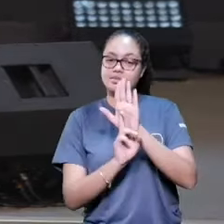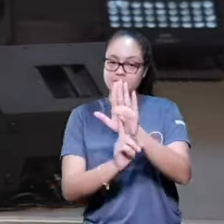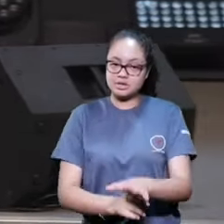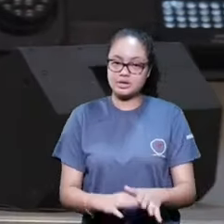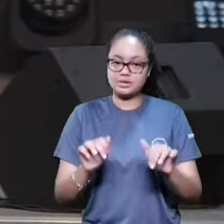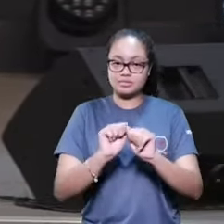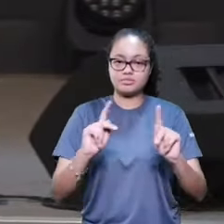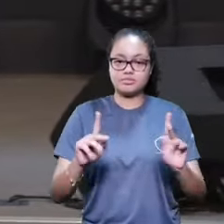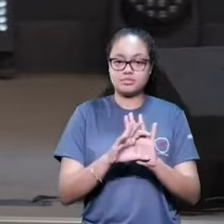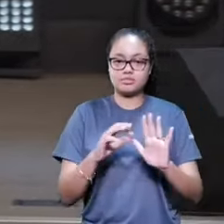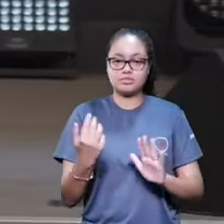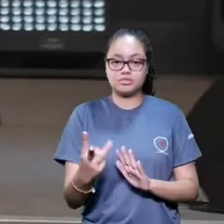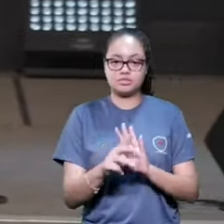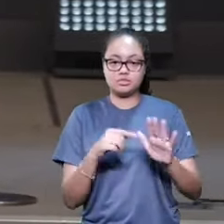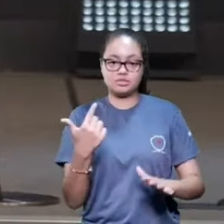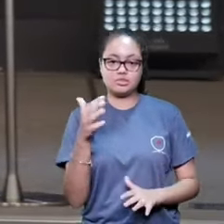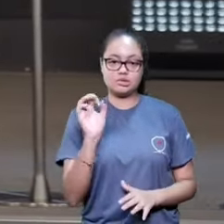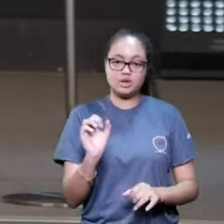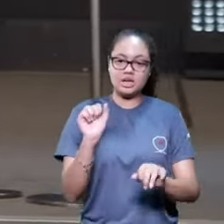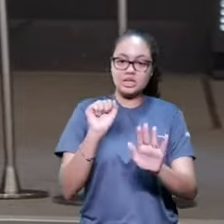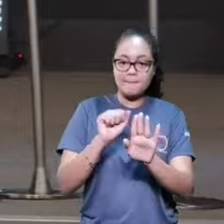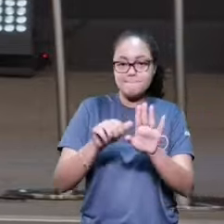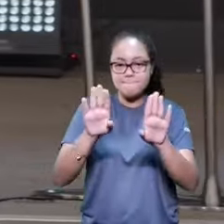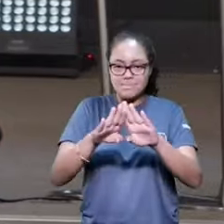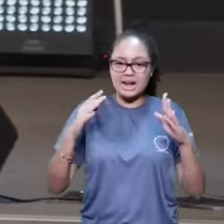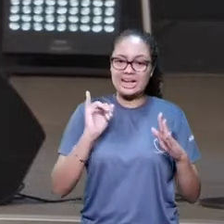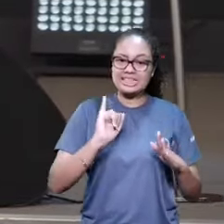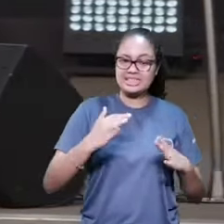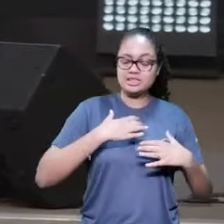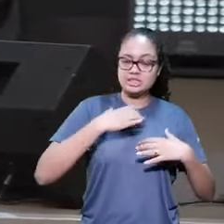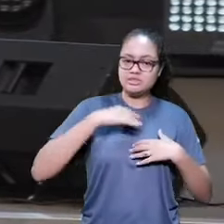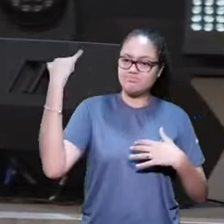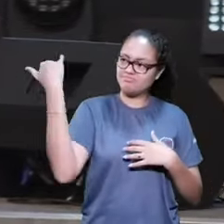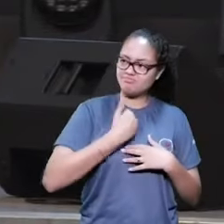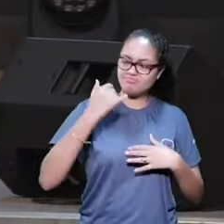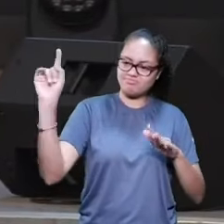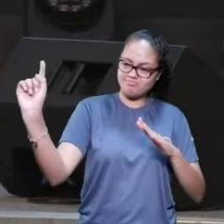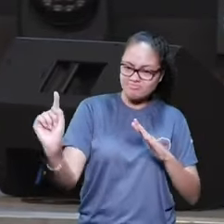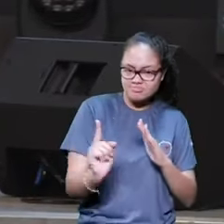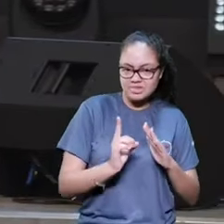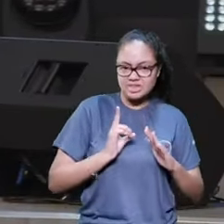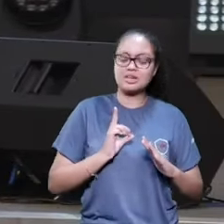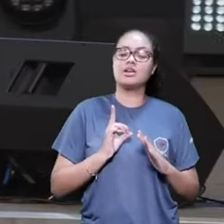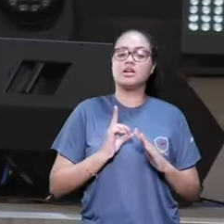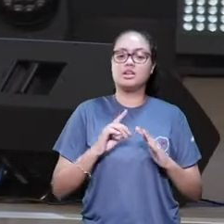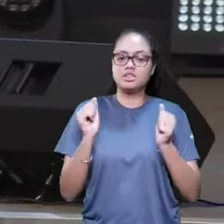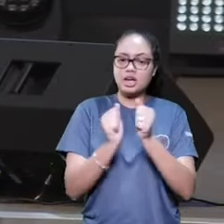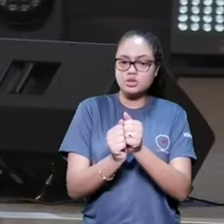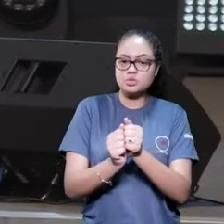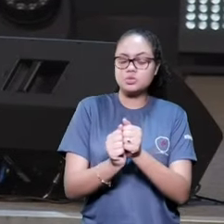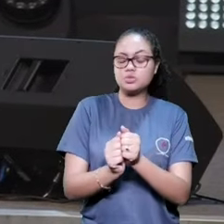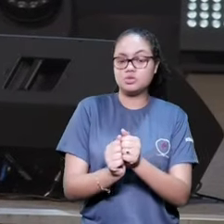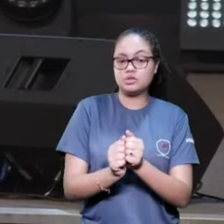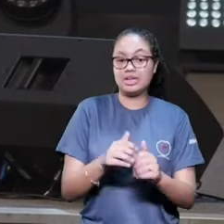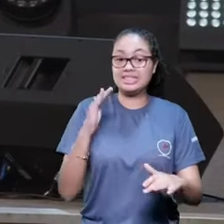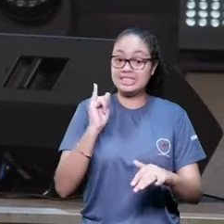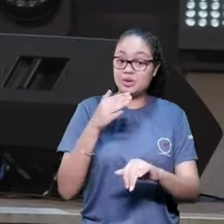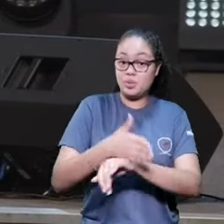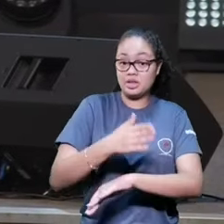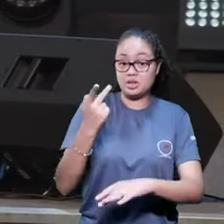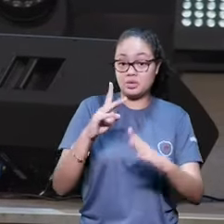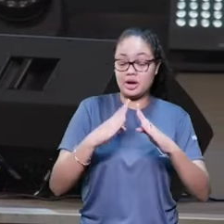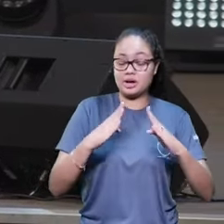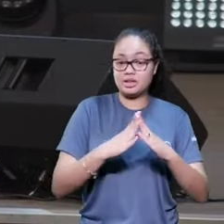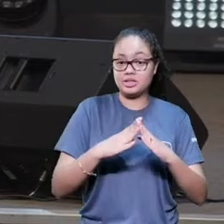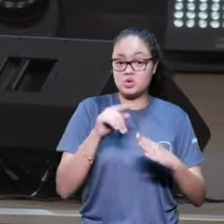Apocalipse 3, 20, eis que estou à porta e bato, aquele que ouvir a minha voz e abrir, eu entrarei, cearei com ele e ele comigo. O que, é que ele está dizendo? Ei, quando eu entro na tua casa,